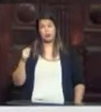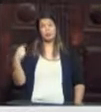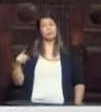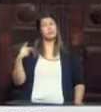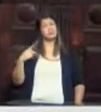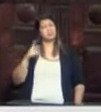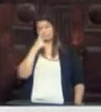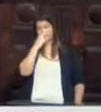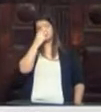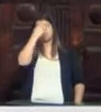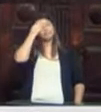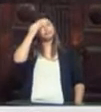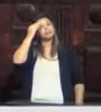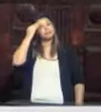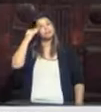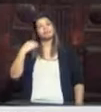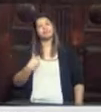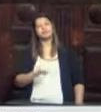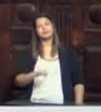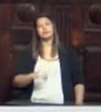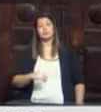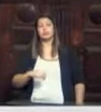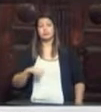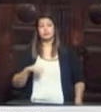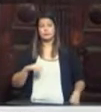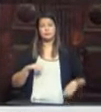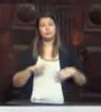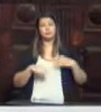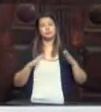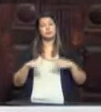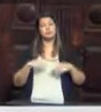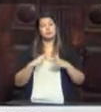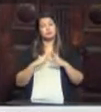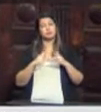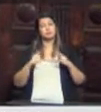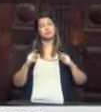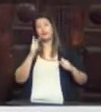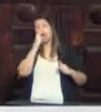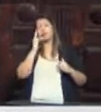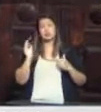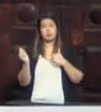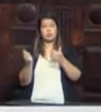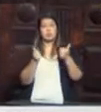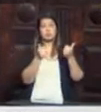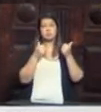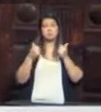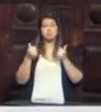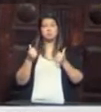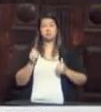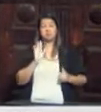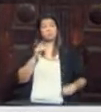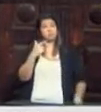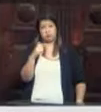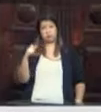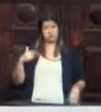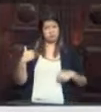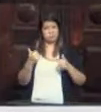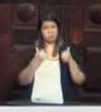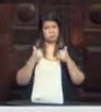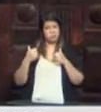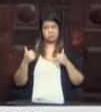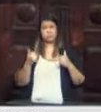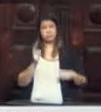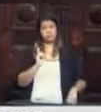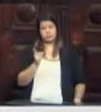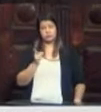se passa como se estivesse tudo bem, mas não está tudo bem, não ficou tudo bem. O Estado do Rio, que